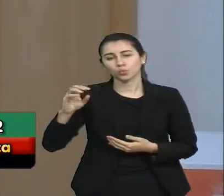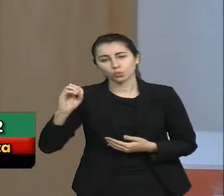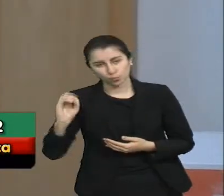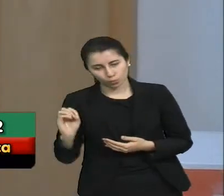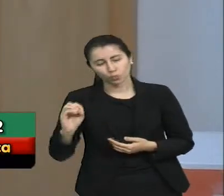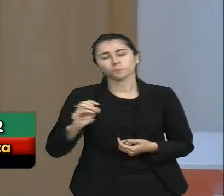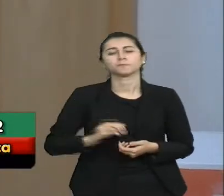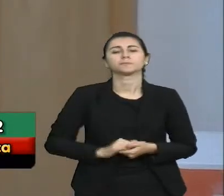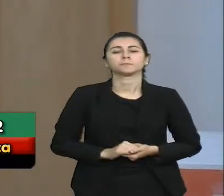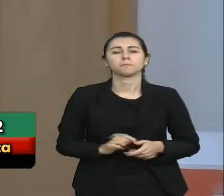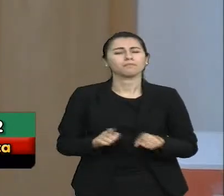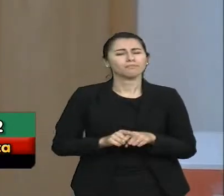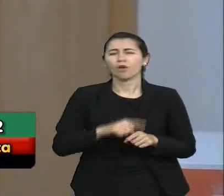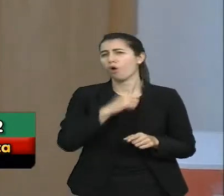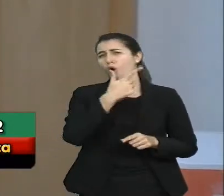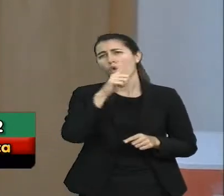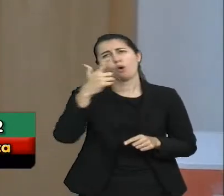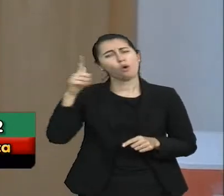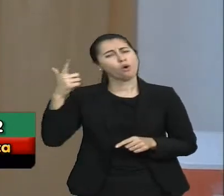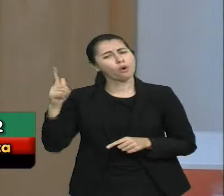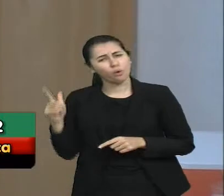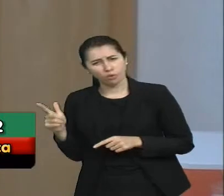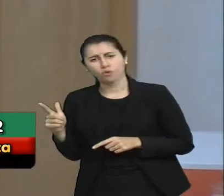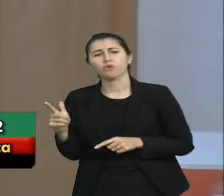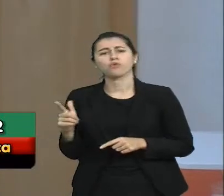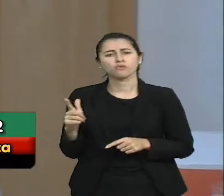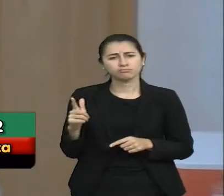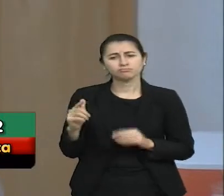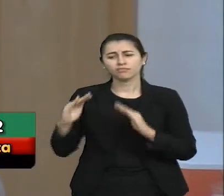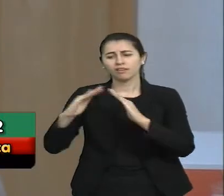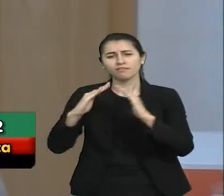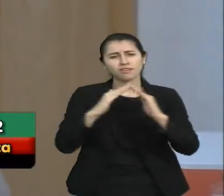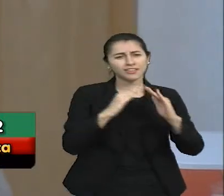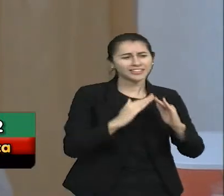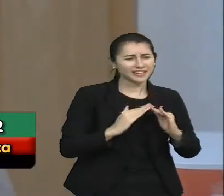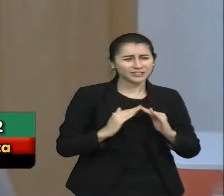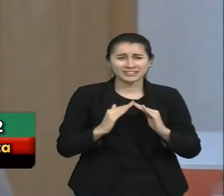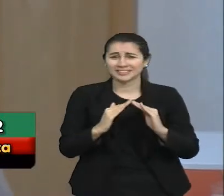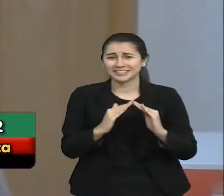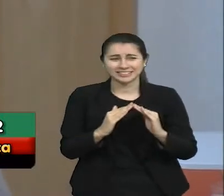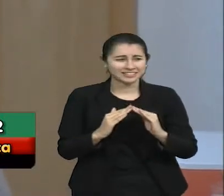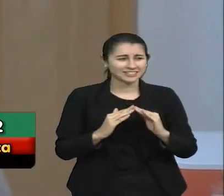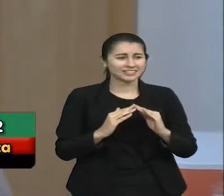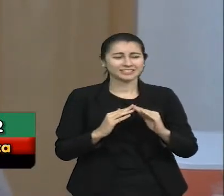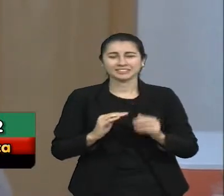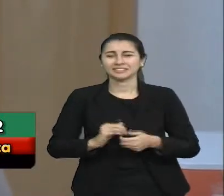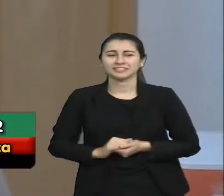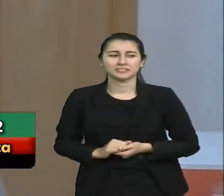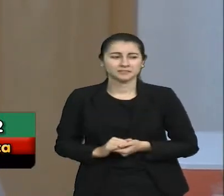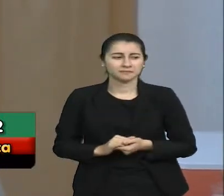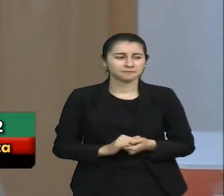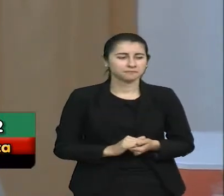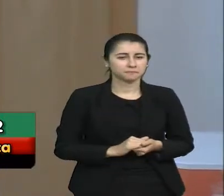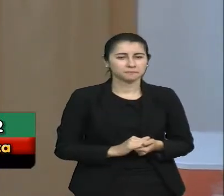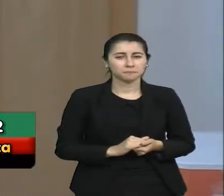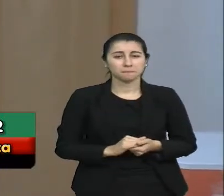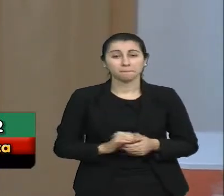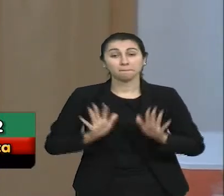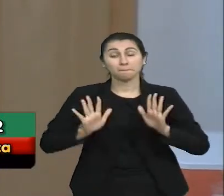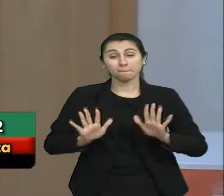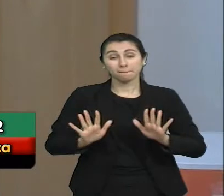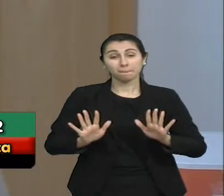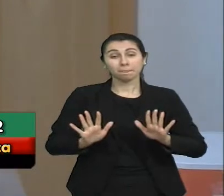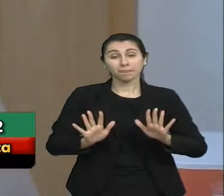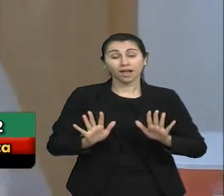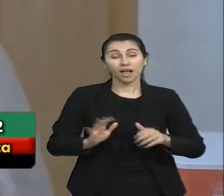conosco, e tantos outros, outras Yalorixás e Babalorixás que caminham conosco todos os dias. Mas